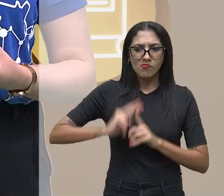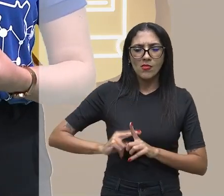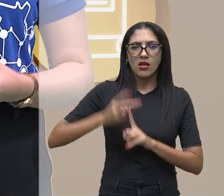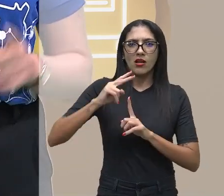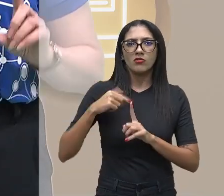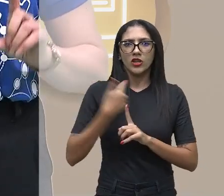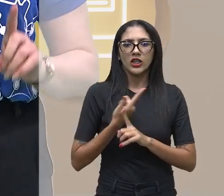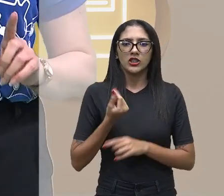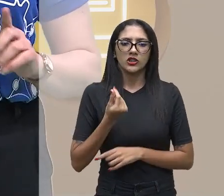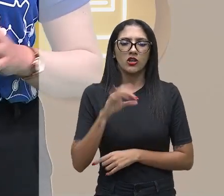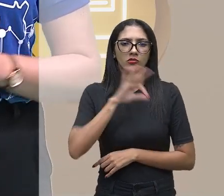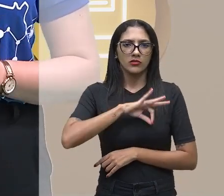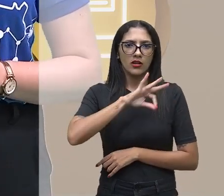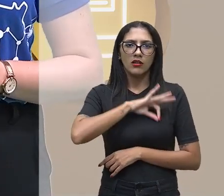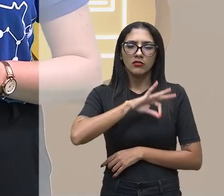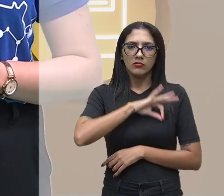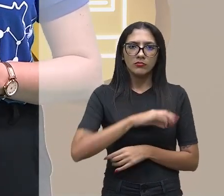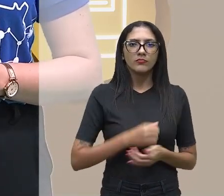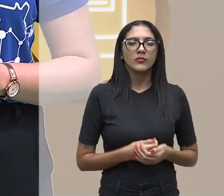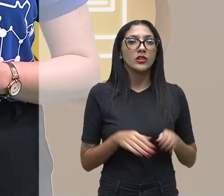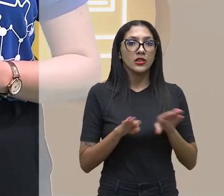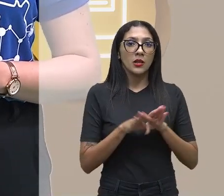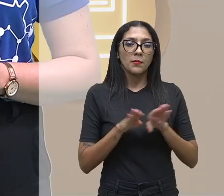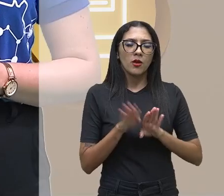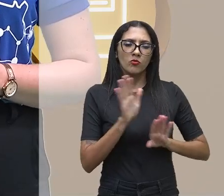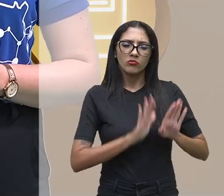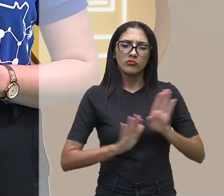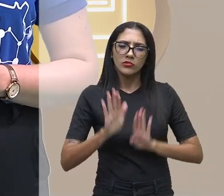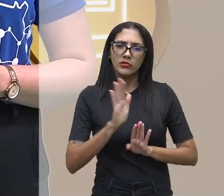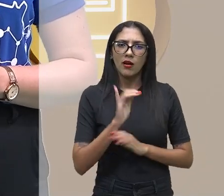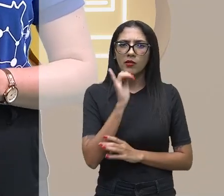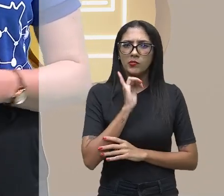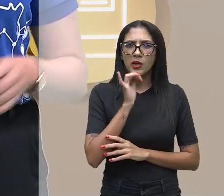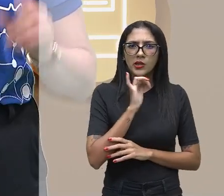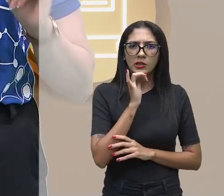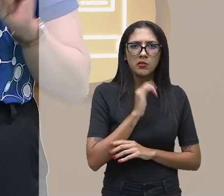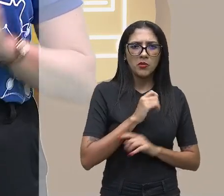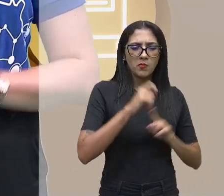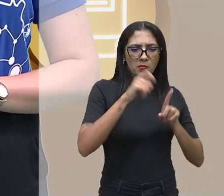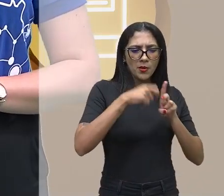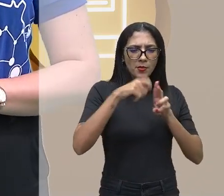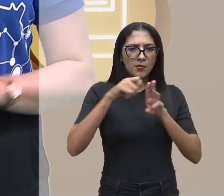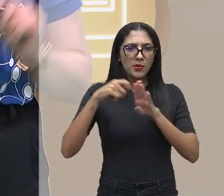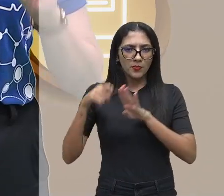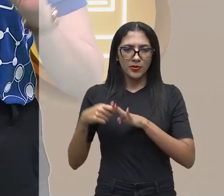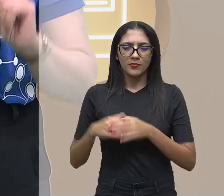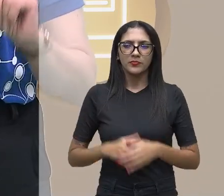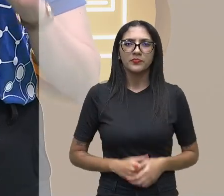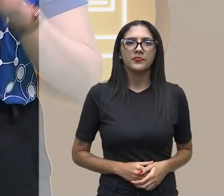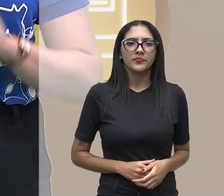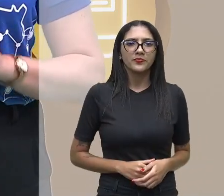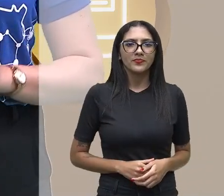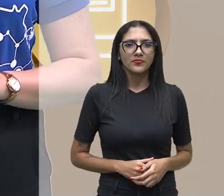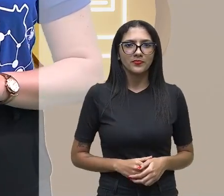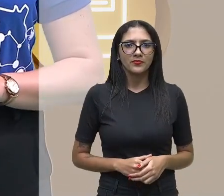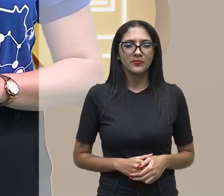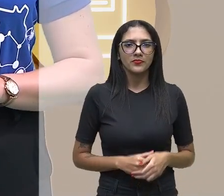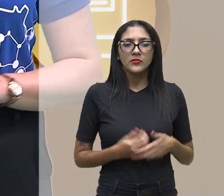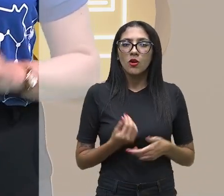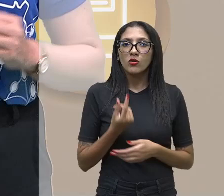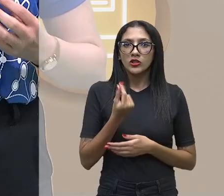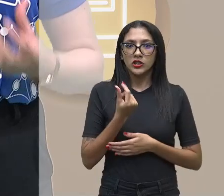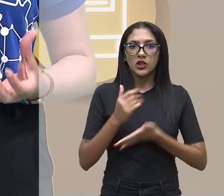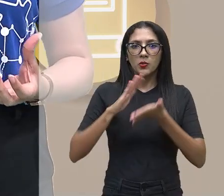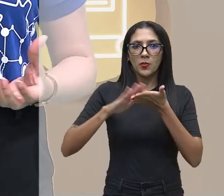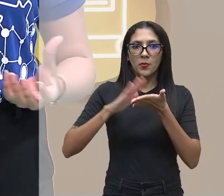que você ganha. E muito cuidado também com as parcelas, como eu falei para vocês. Então, olha só, as receitas devem superar as